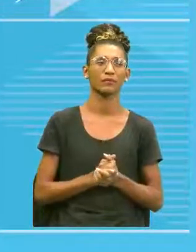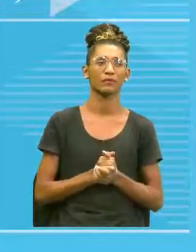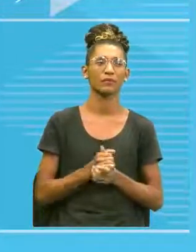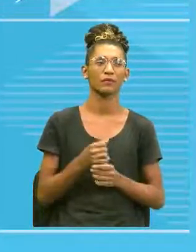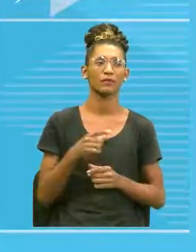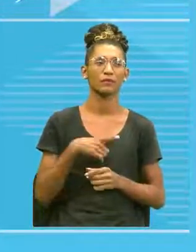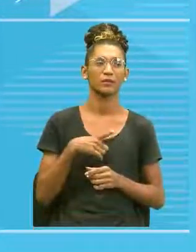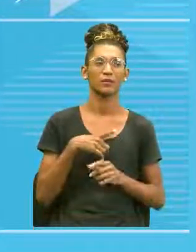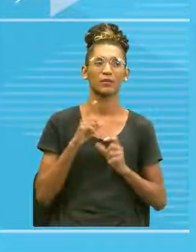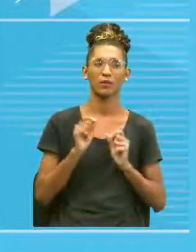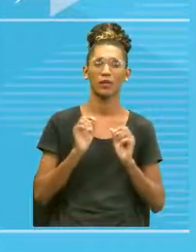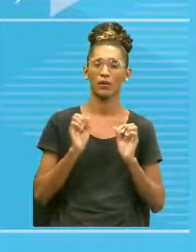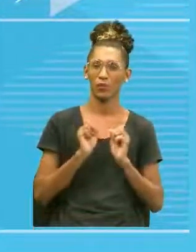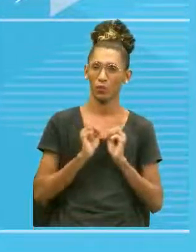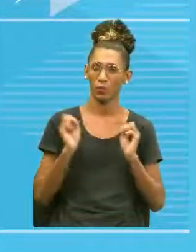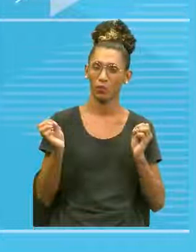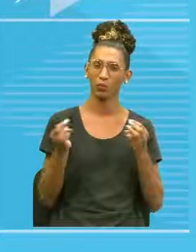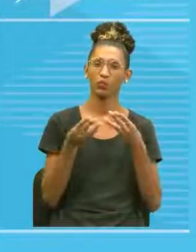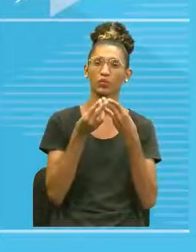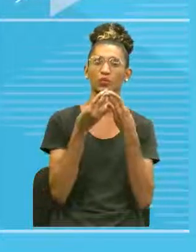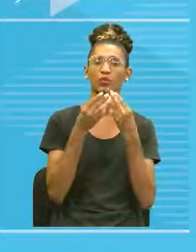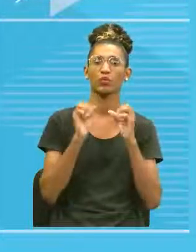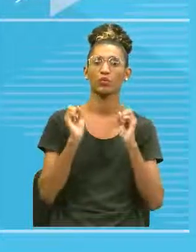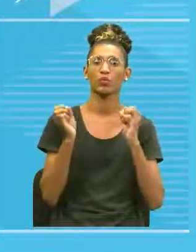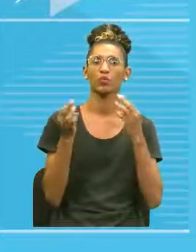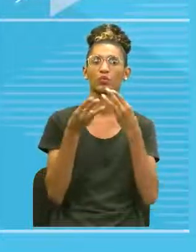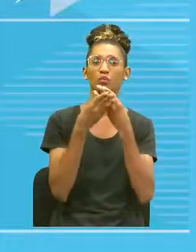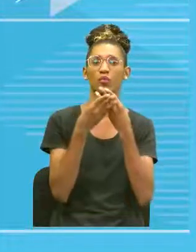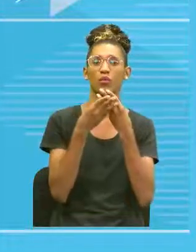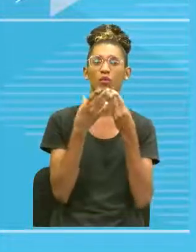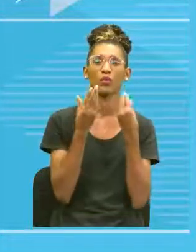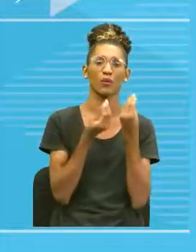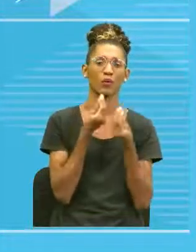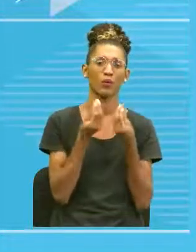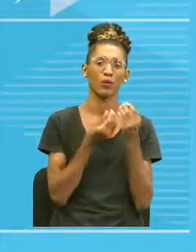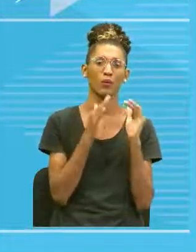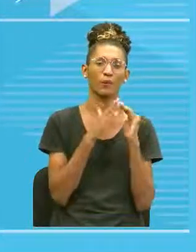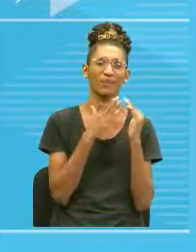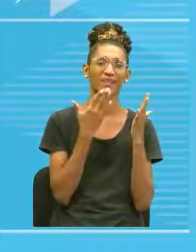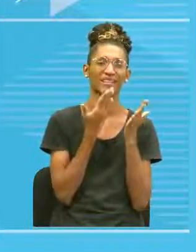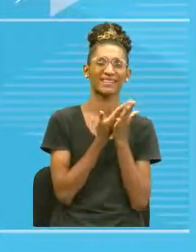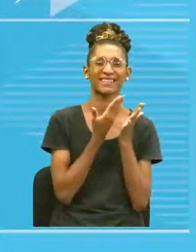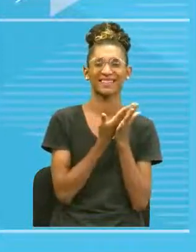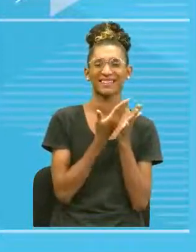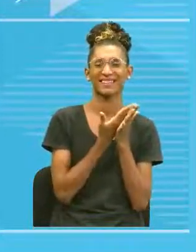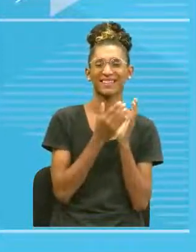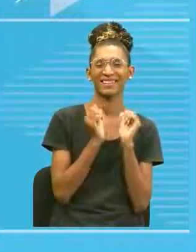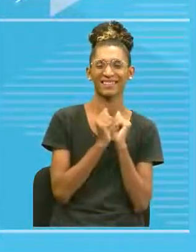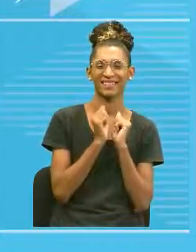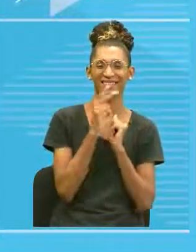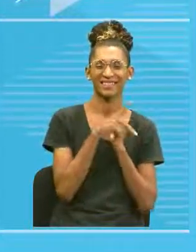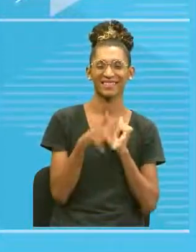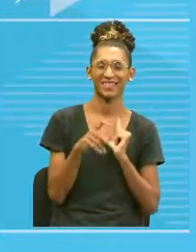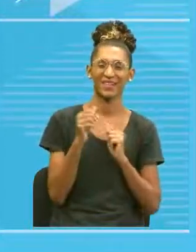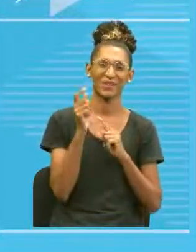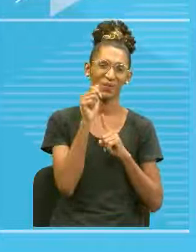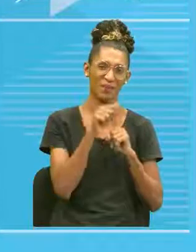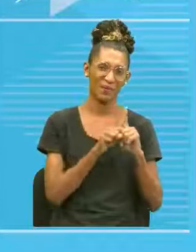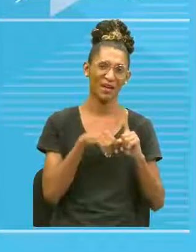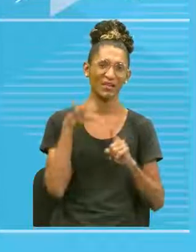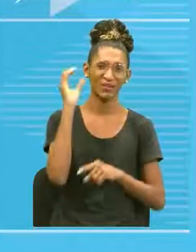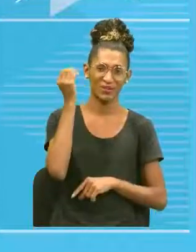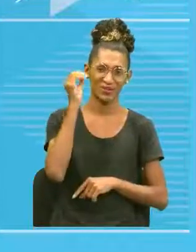de um show de talentos na escola entre os professores mês de